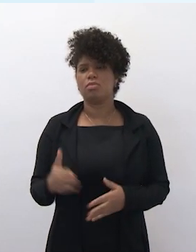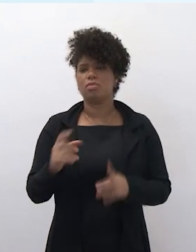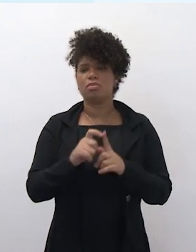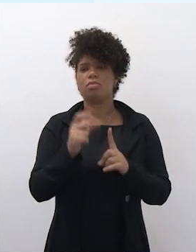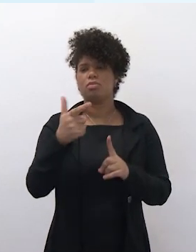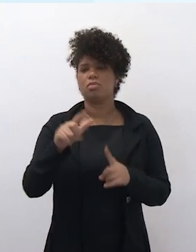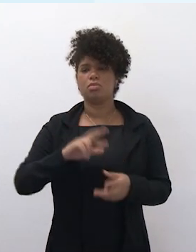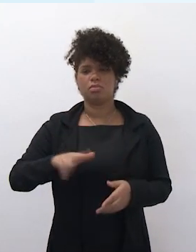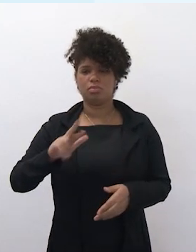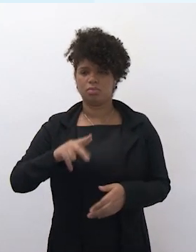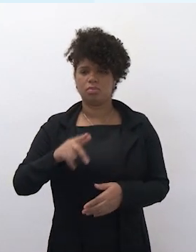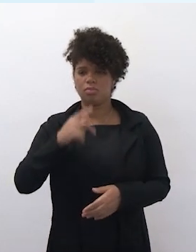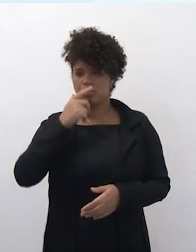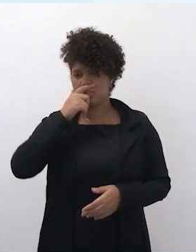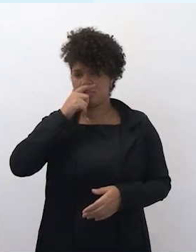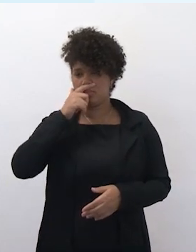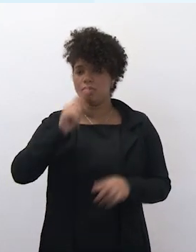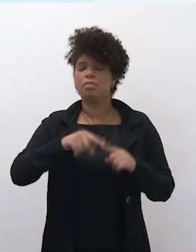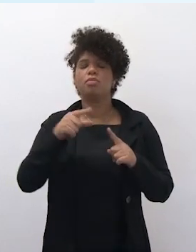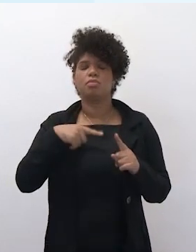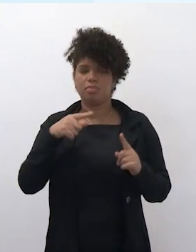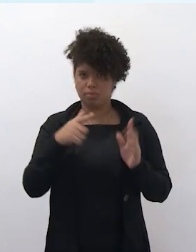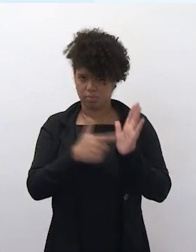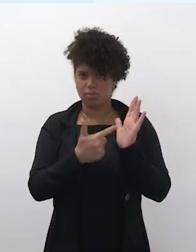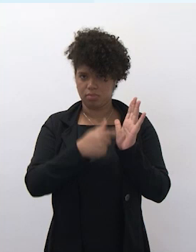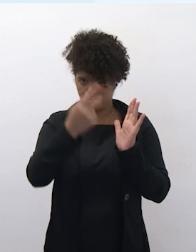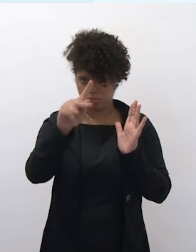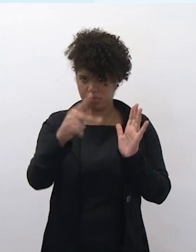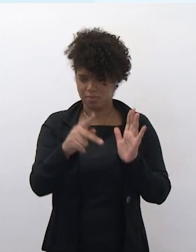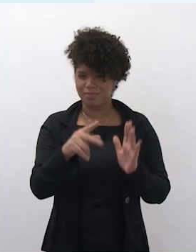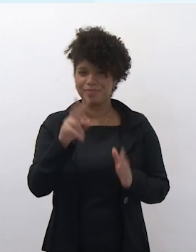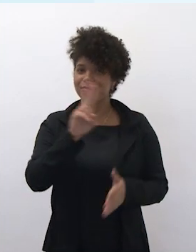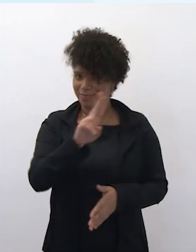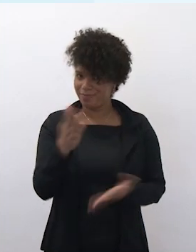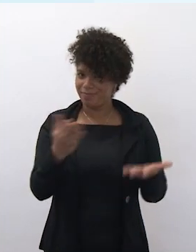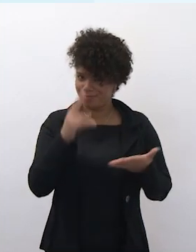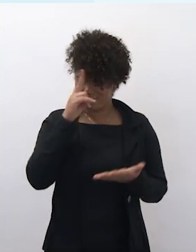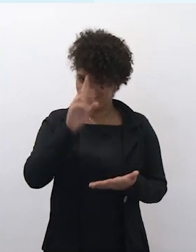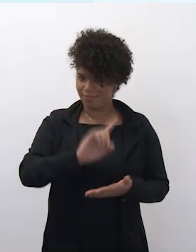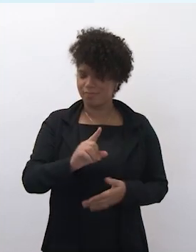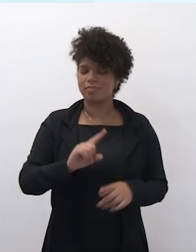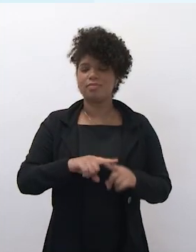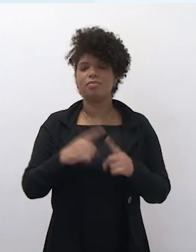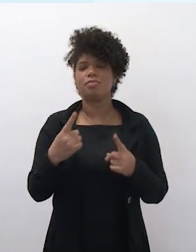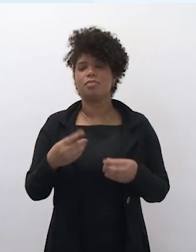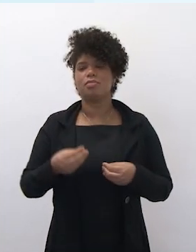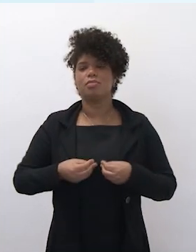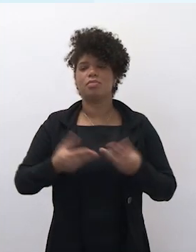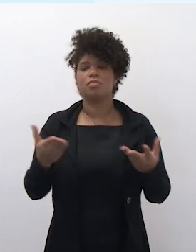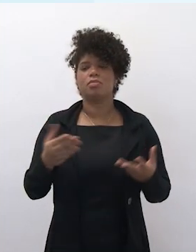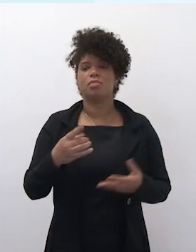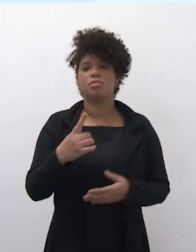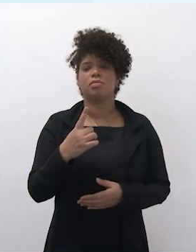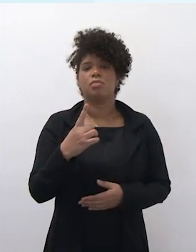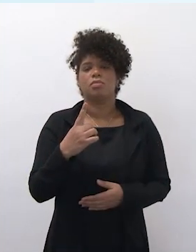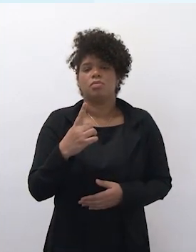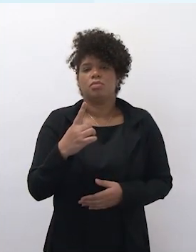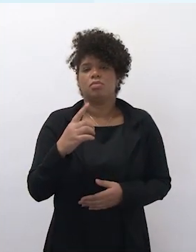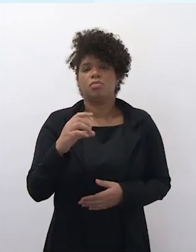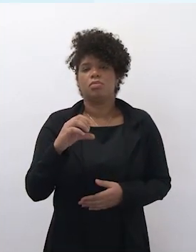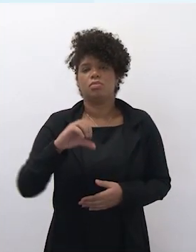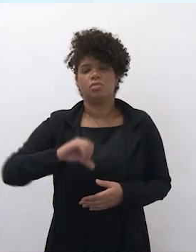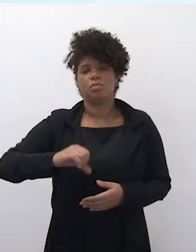agora, mas é um livro que, nesse livro que foi publicado em 1948, quer dizer, que foi lançado